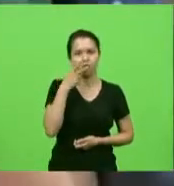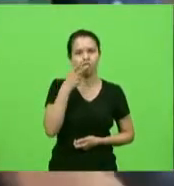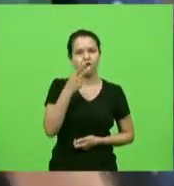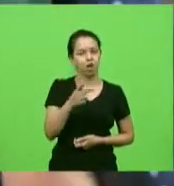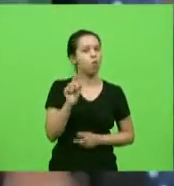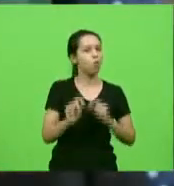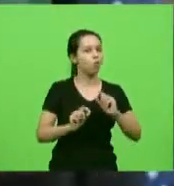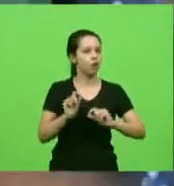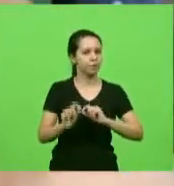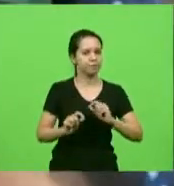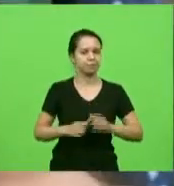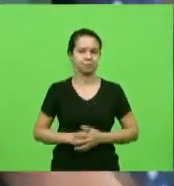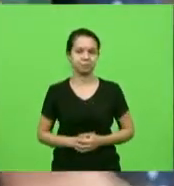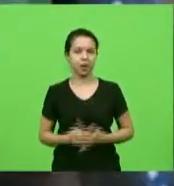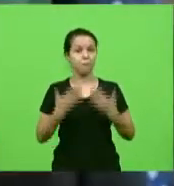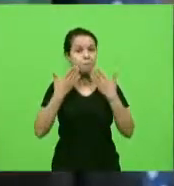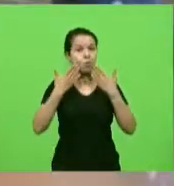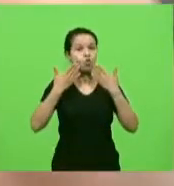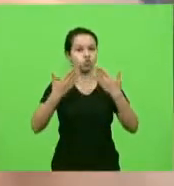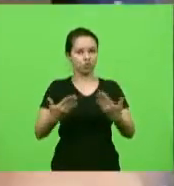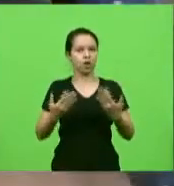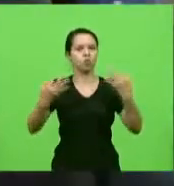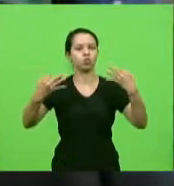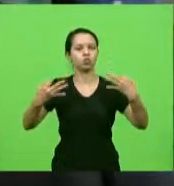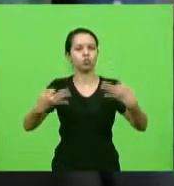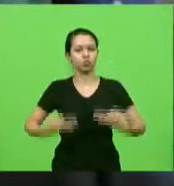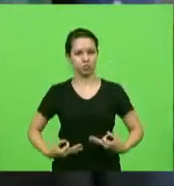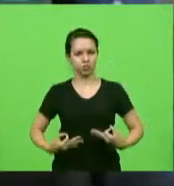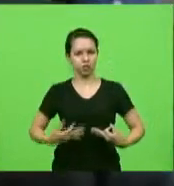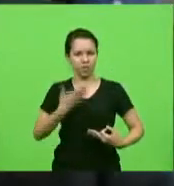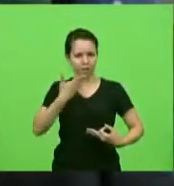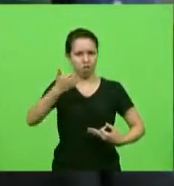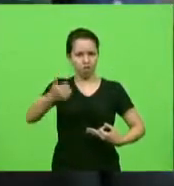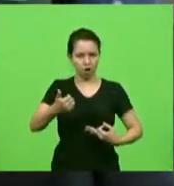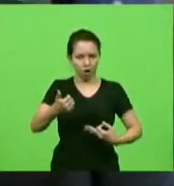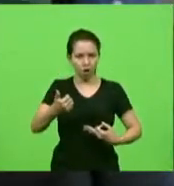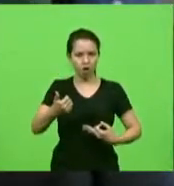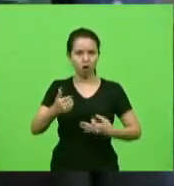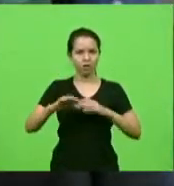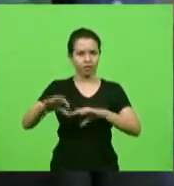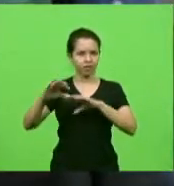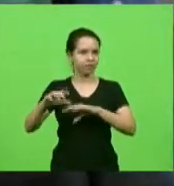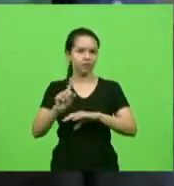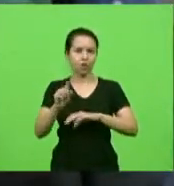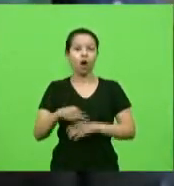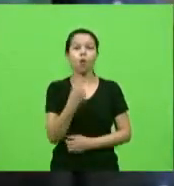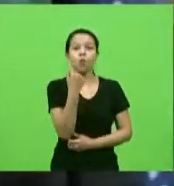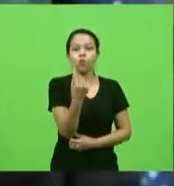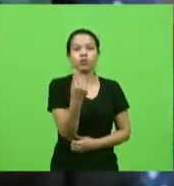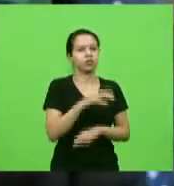o exemplo não é a melhor maneira de influenciar os outros. É a única. Fecho aspas.